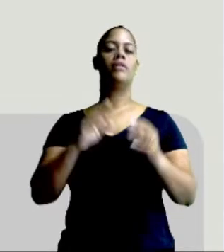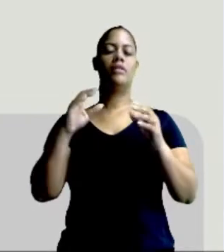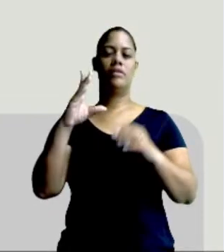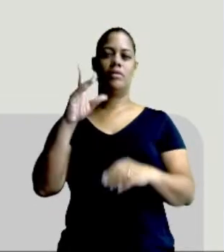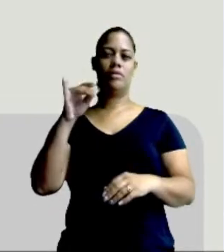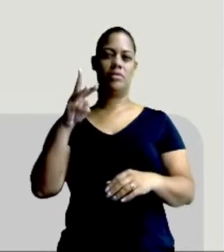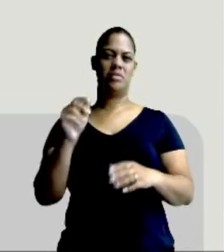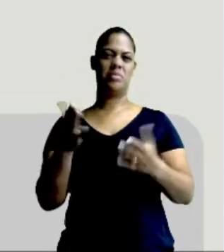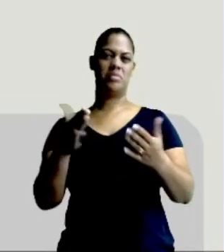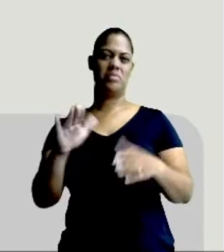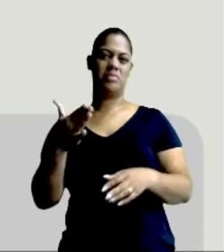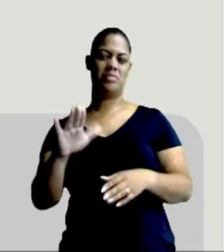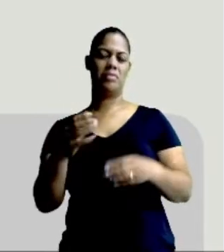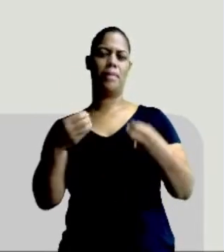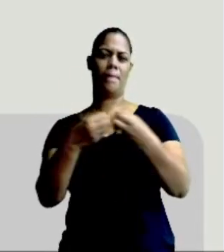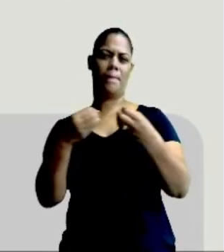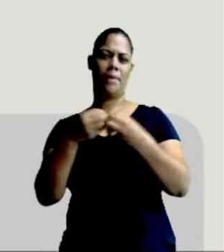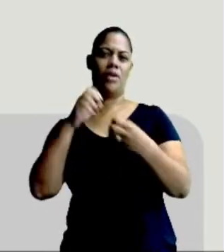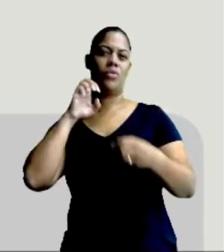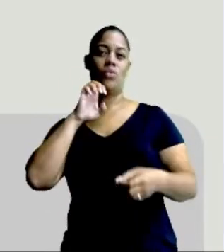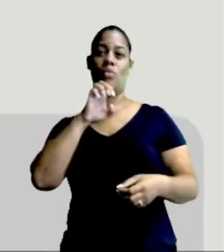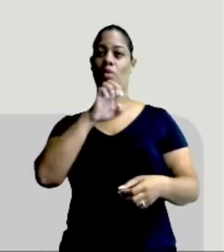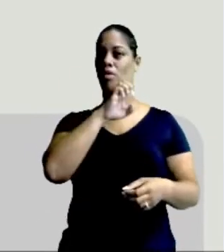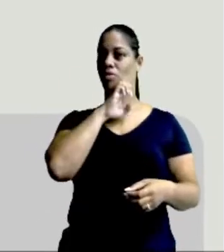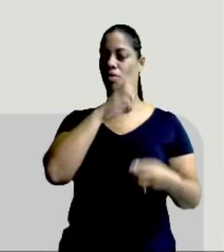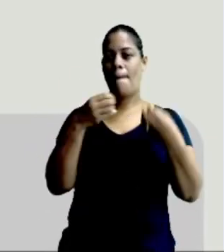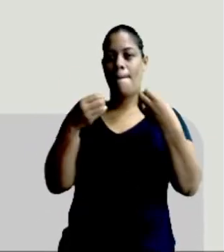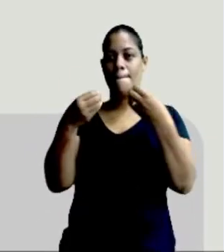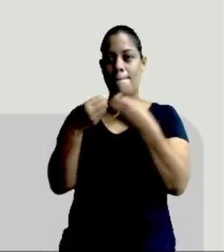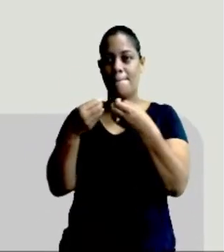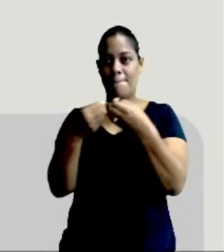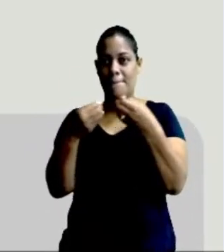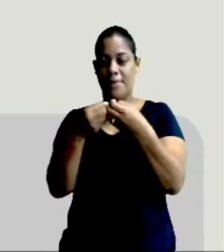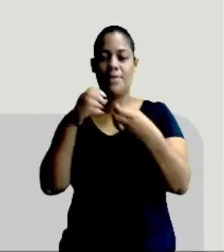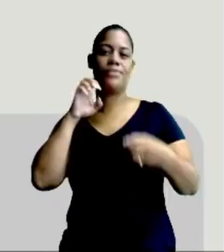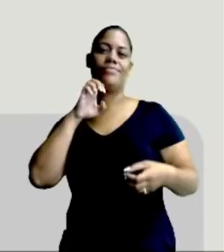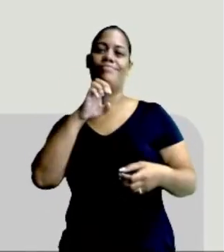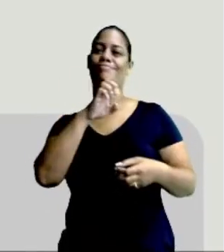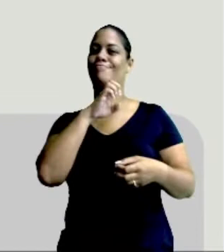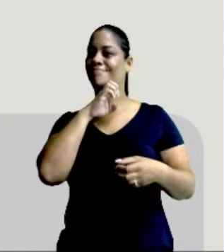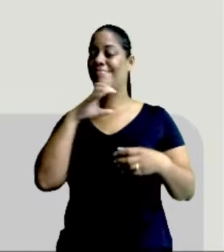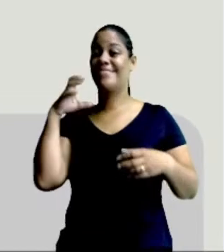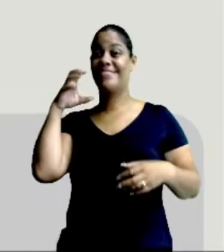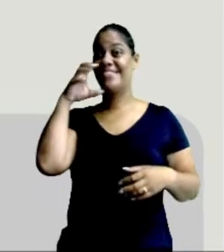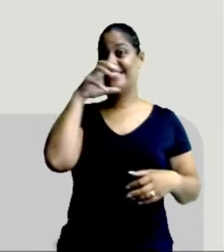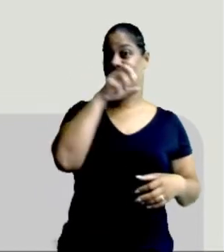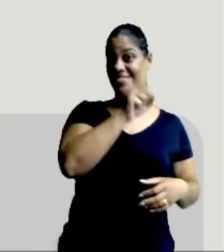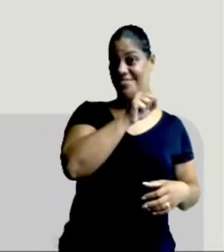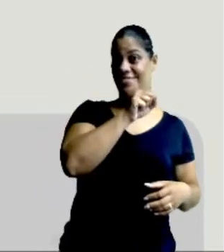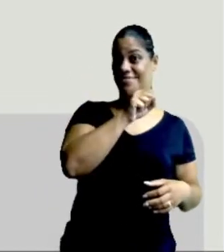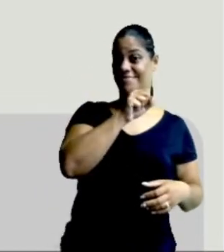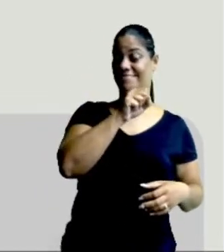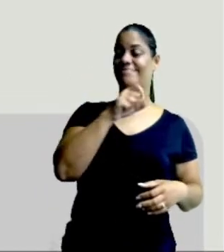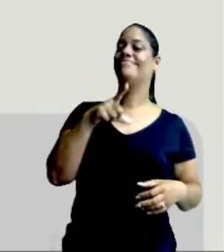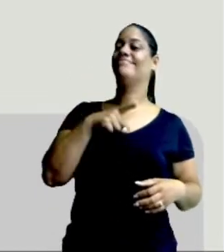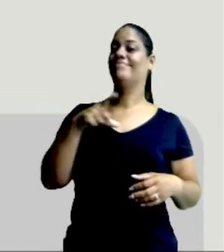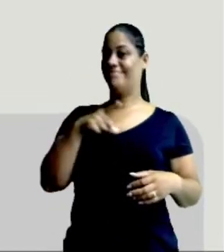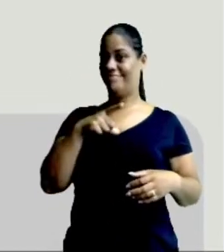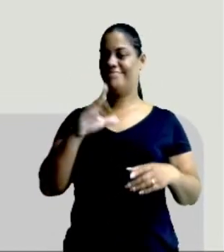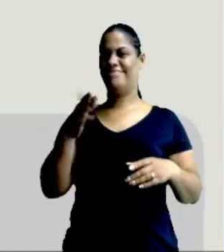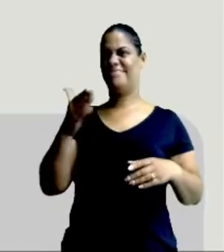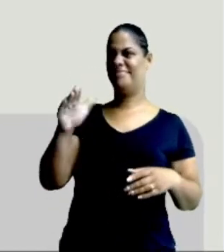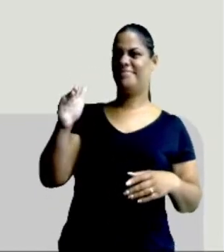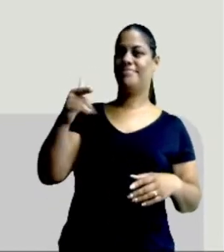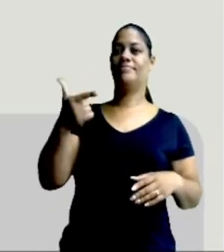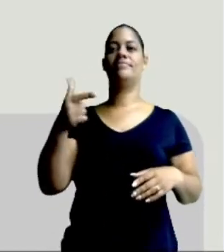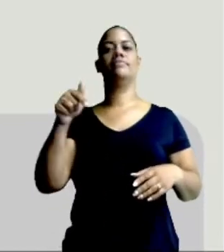lá no meio, já perto da linha do Equador, lembra, quanto mais próximo da linha do Equador, mais quente você. Então, vai ter uma temperatura média